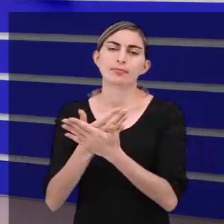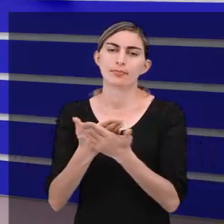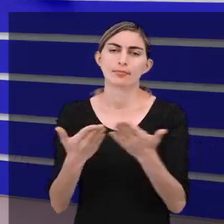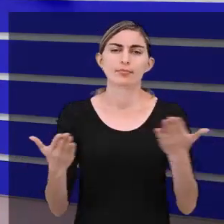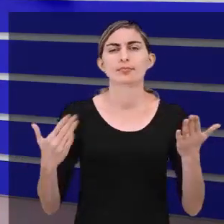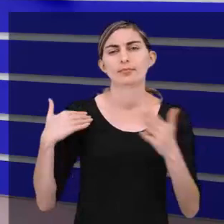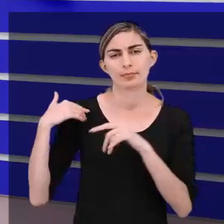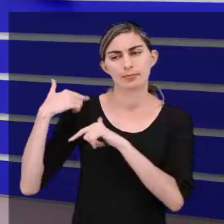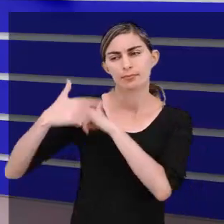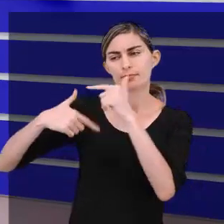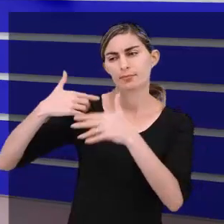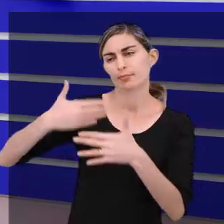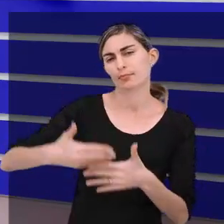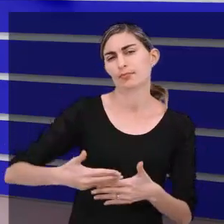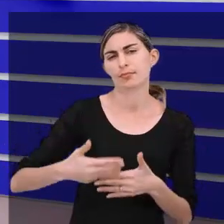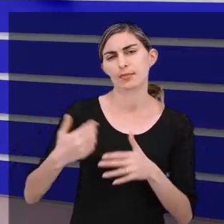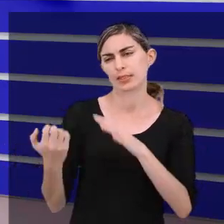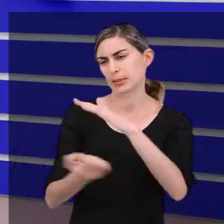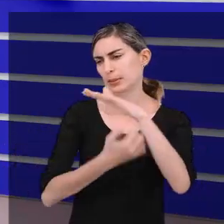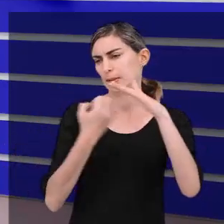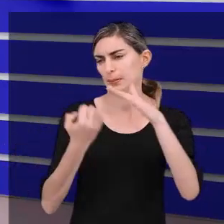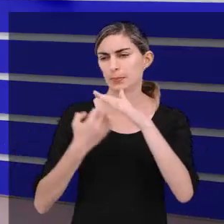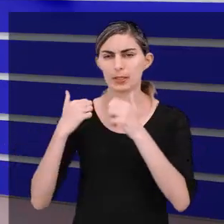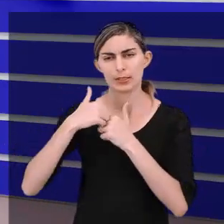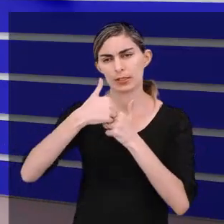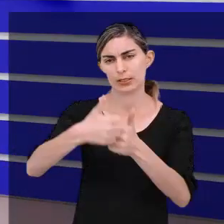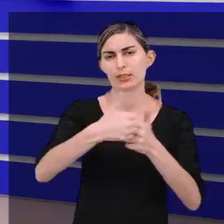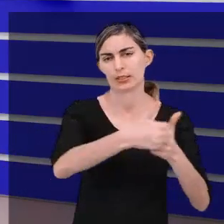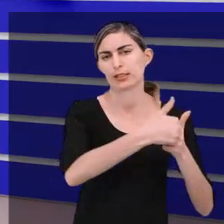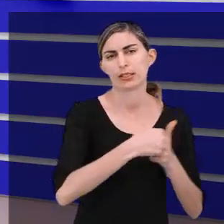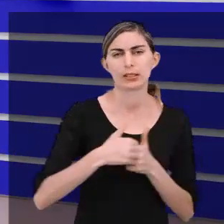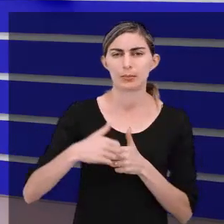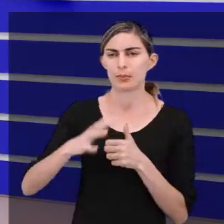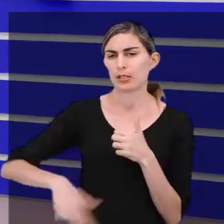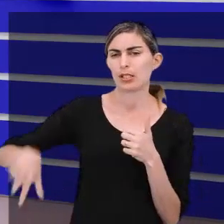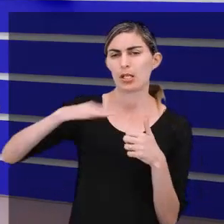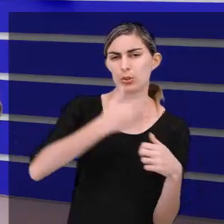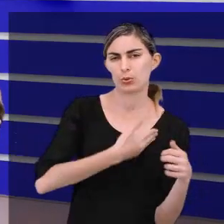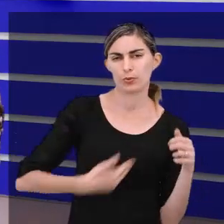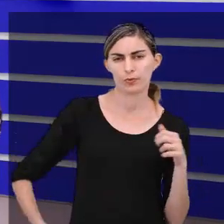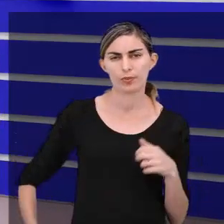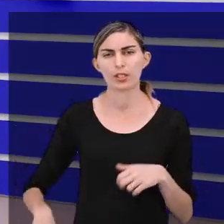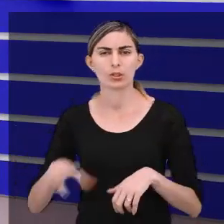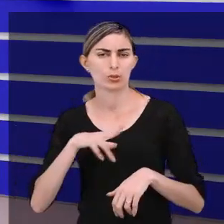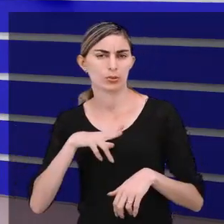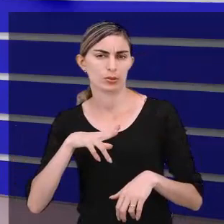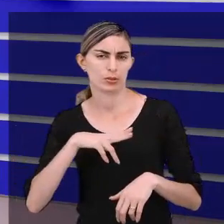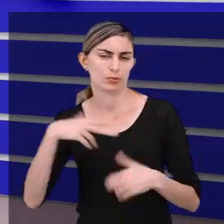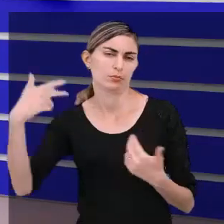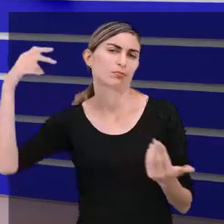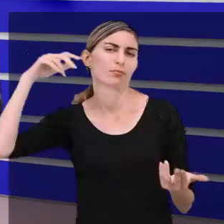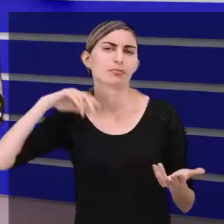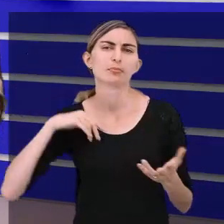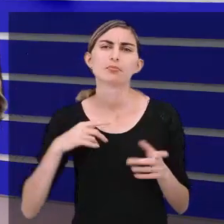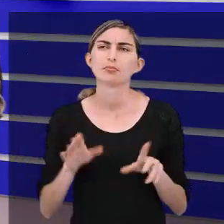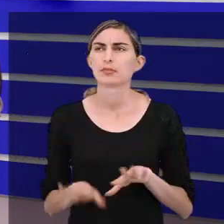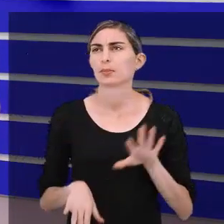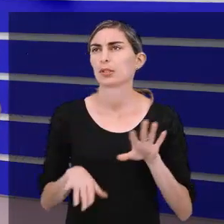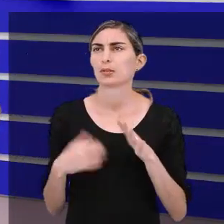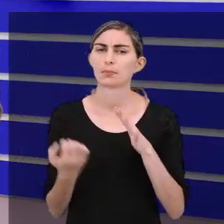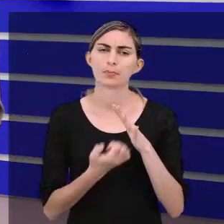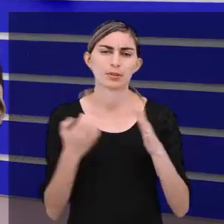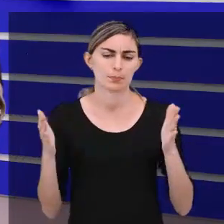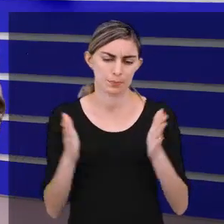Nessa trajetória eu trabalhei em empresas de diferentes segmentos, tanto da área pública como da área privada, tanto empresas